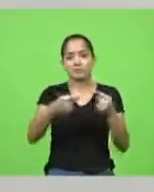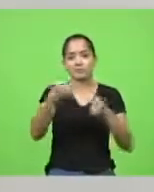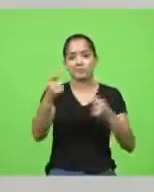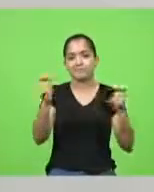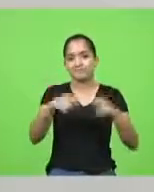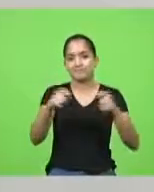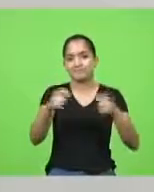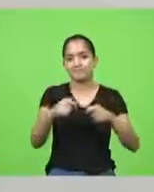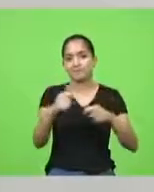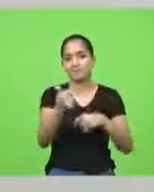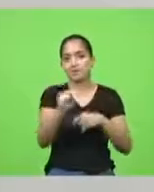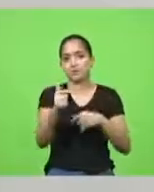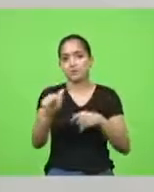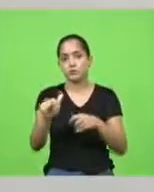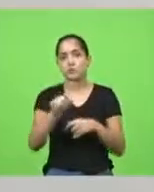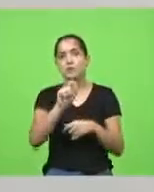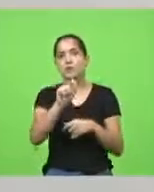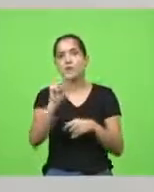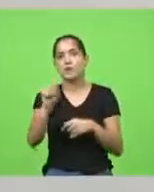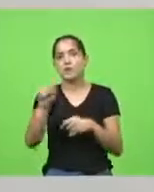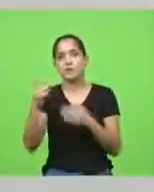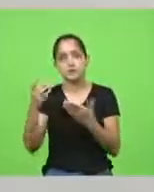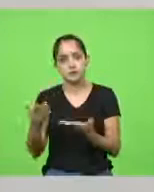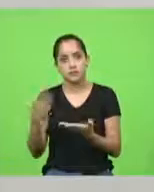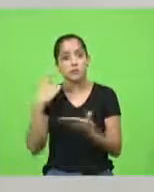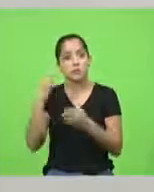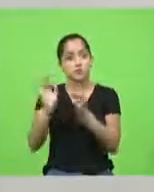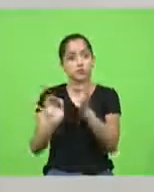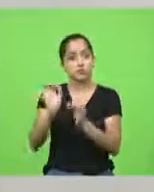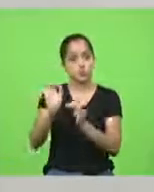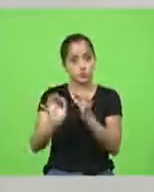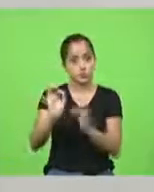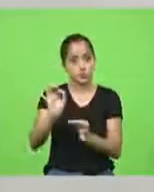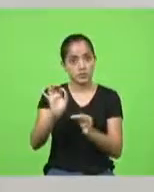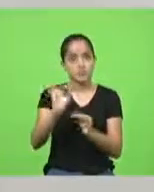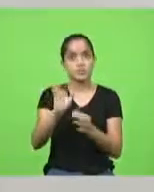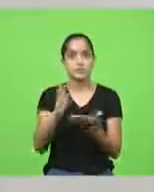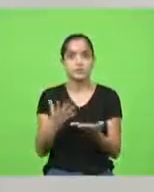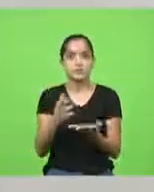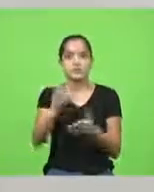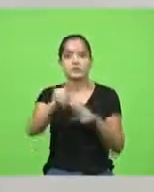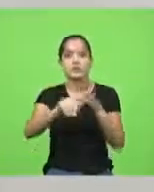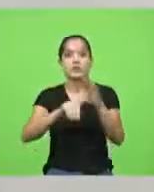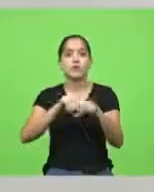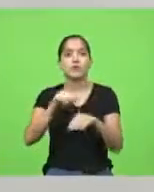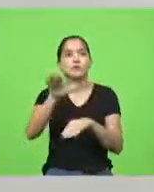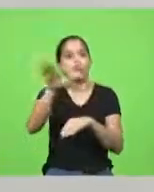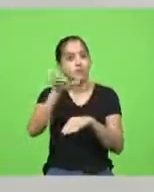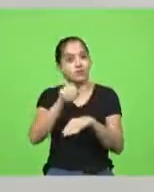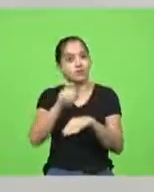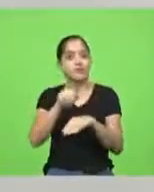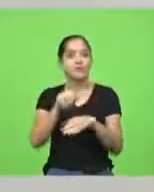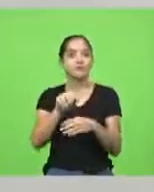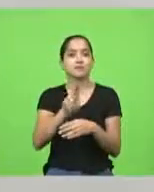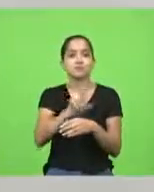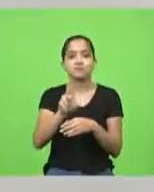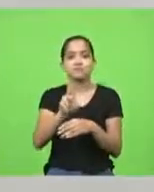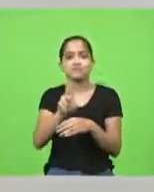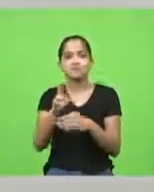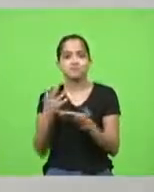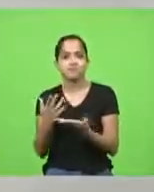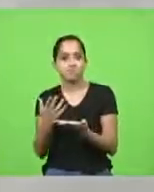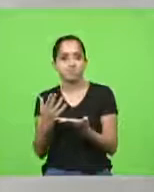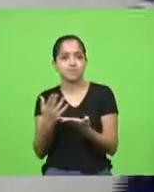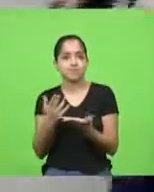incompetente, e quem é que julgou de incompetente? Os juízes que foram nomeados pelos réus. Os réus nomearam